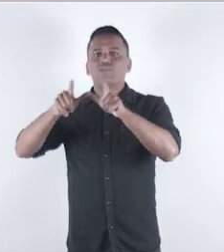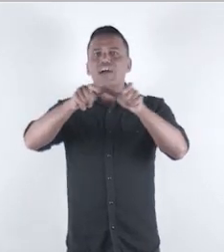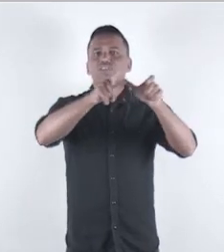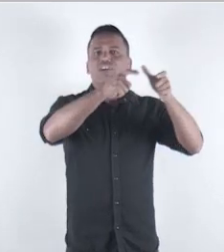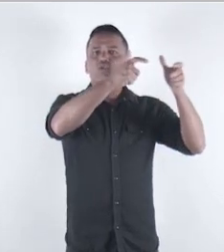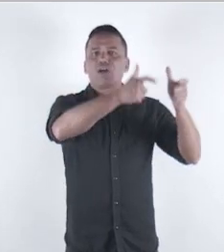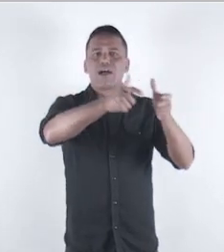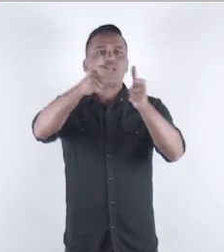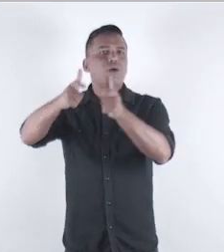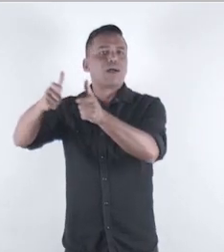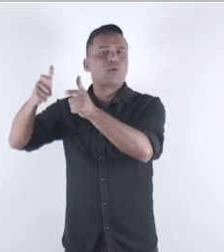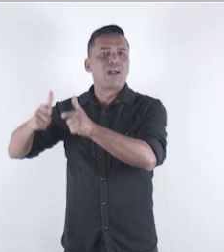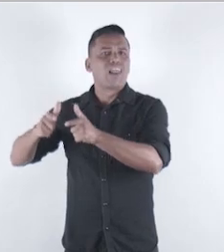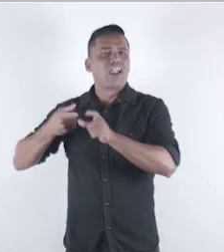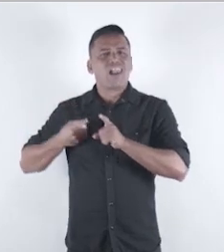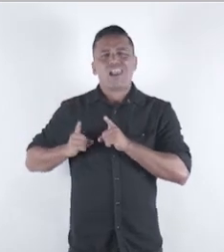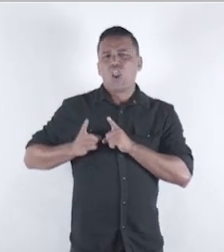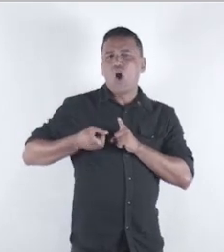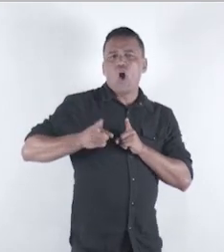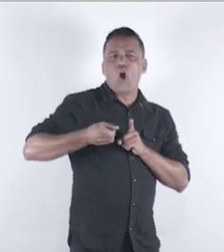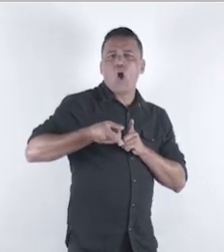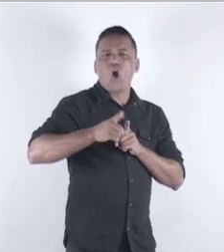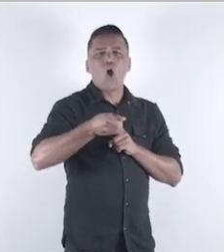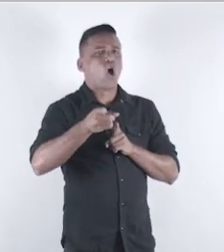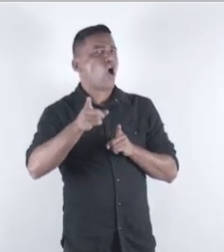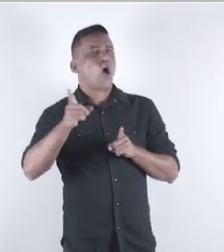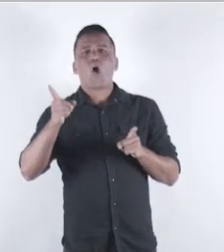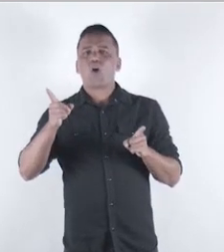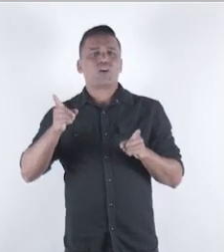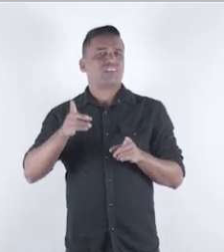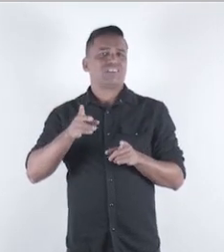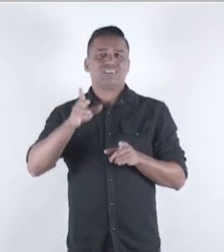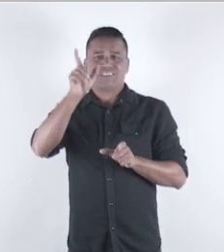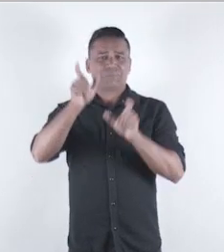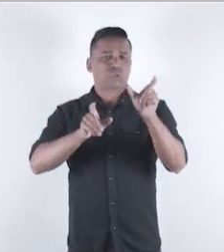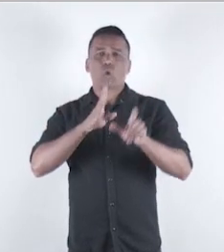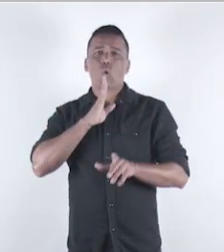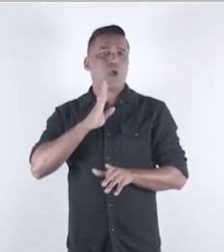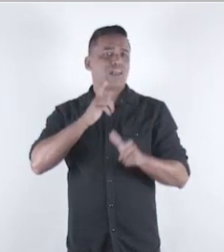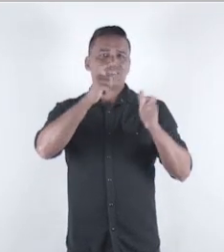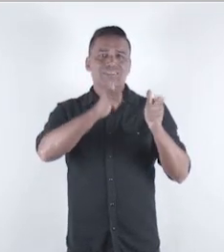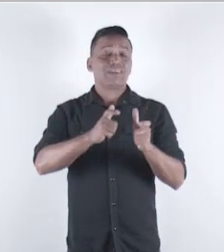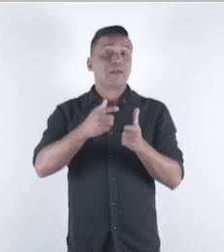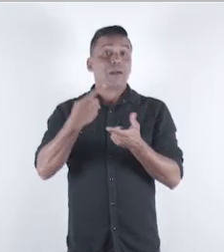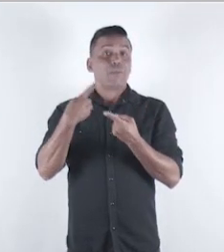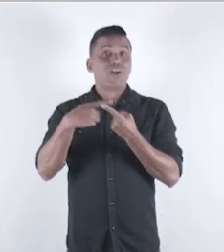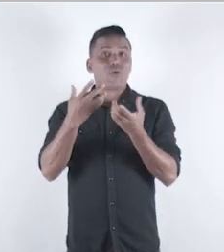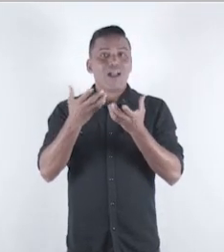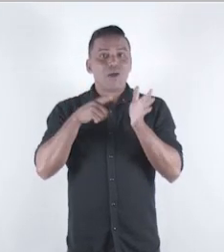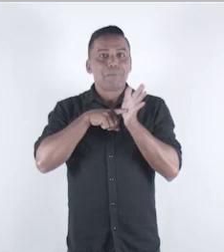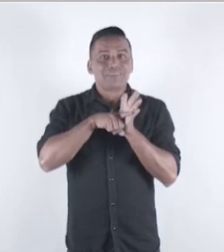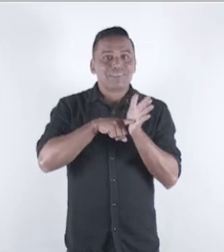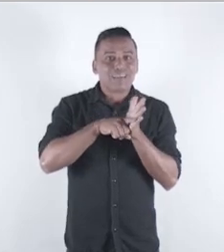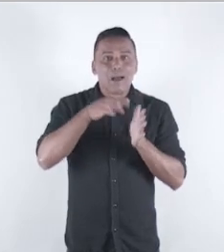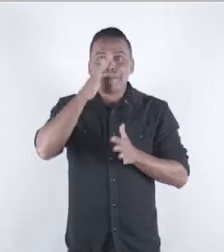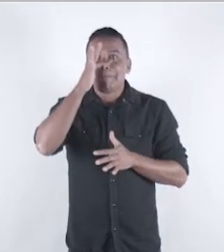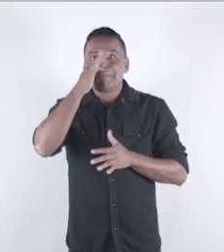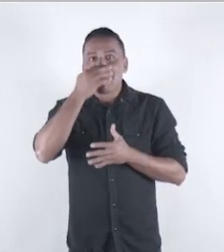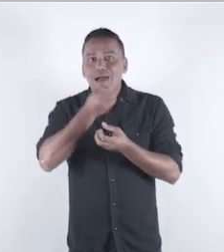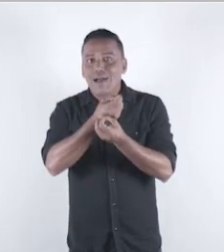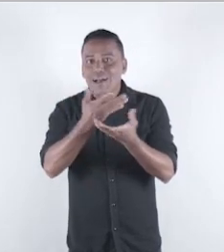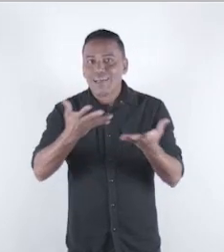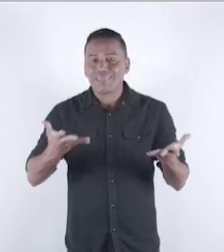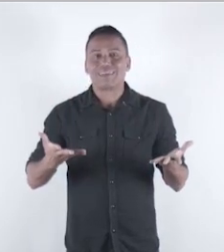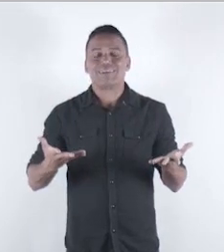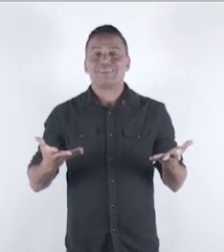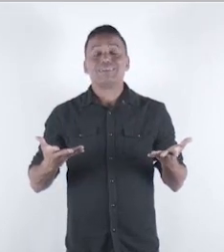lugares distantes, às vezes até desconhecido pela maior parte das pessoas, para poder fazer essas pesquisas sobre as plantas. E